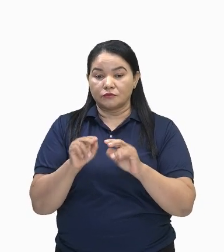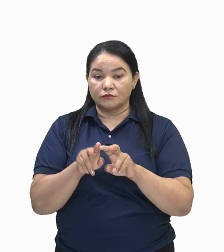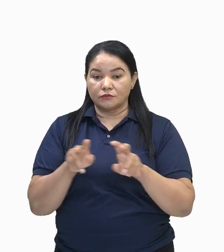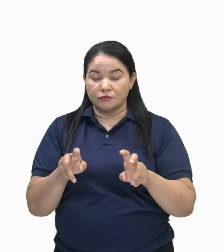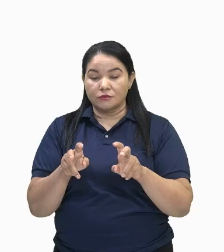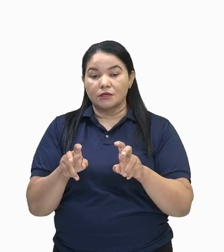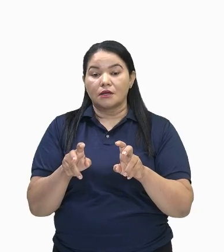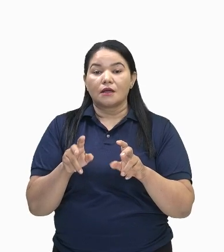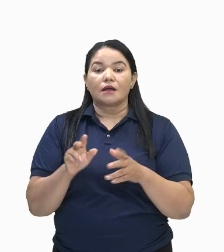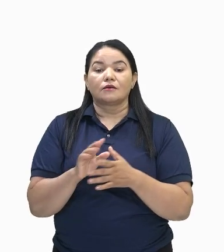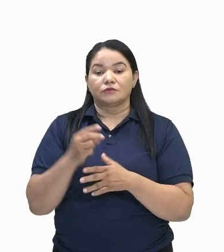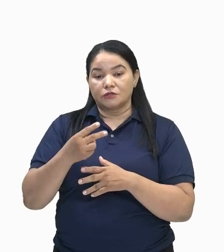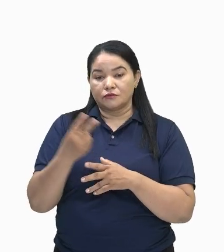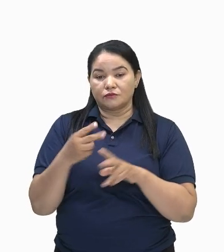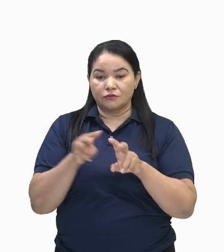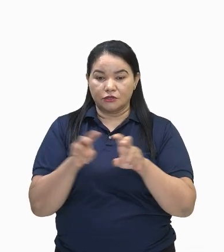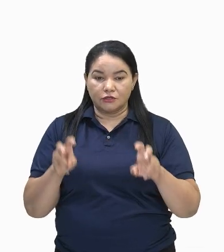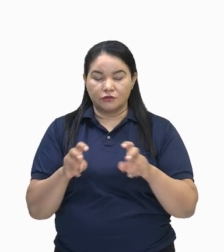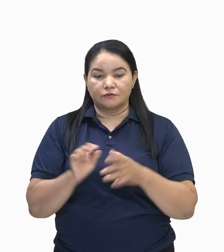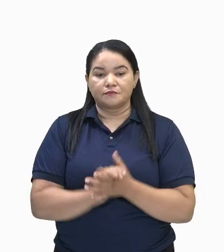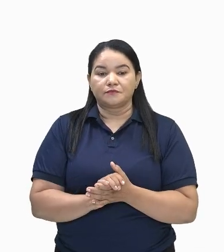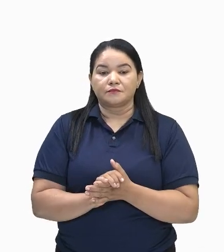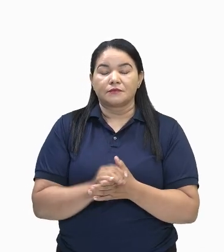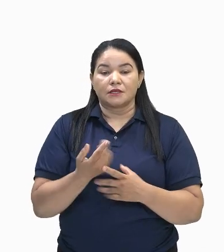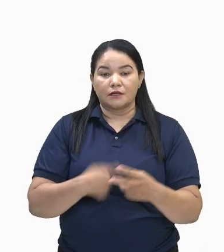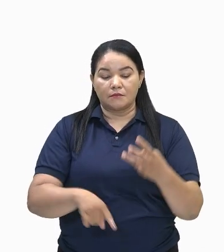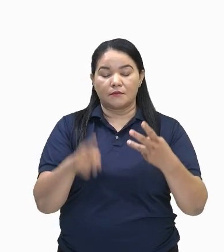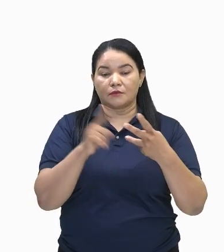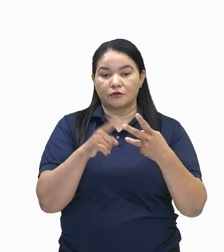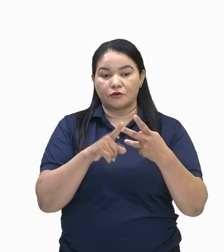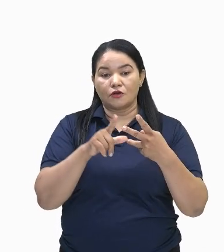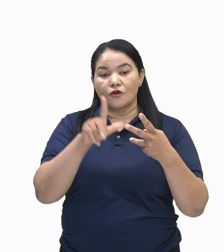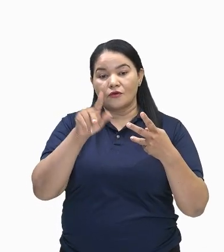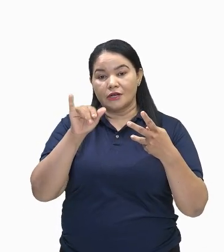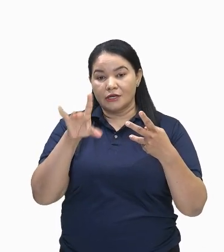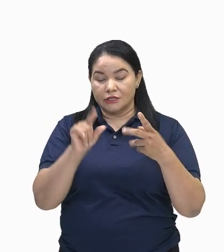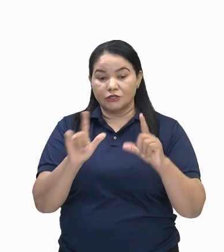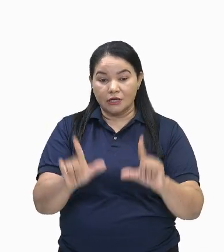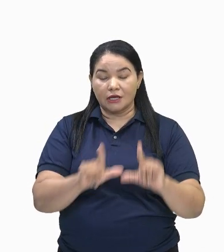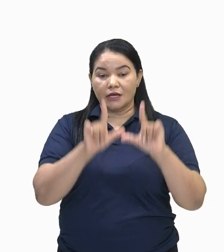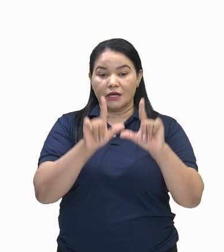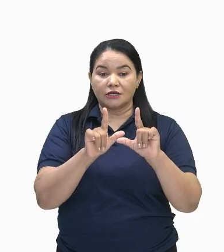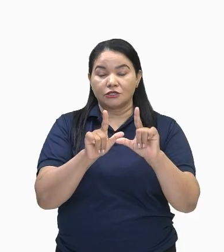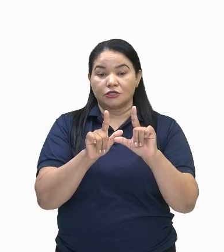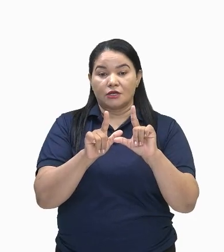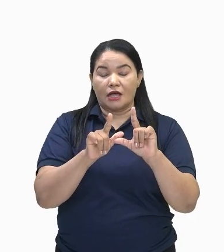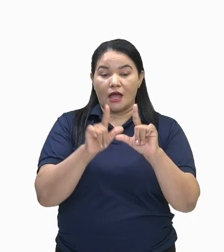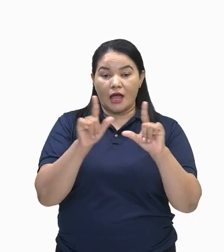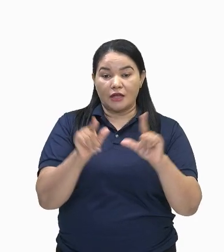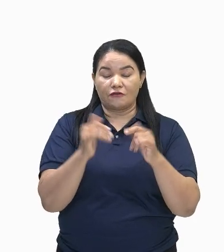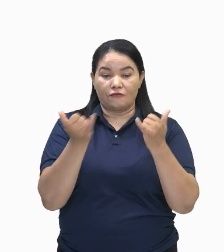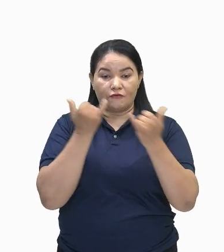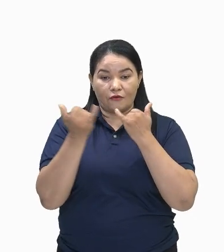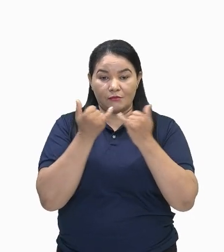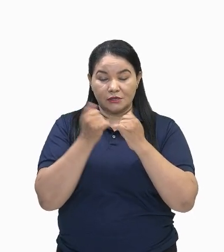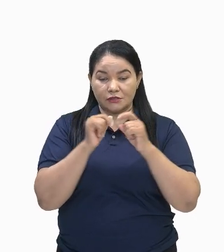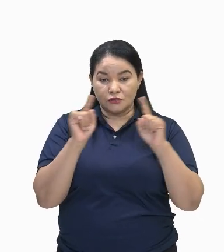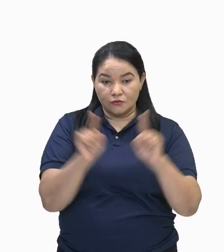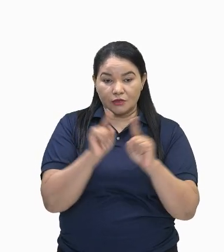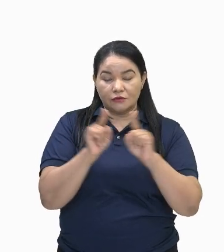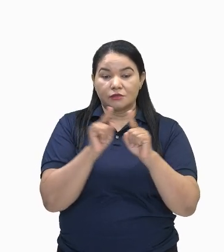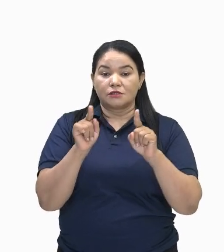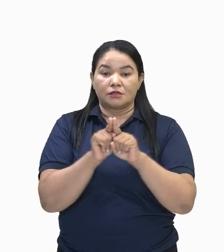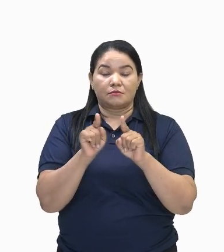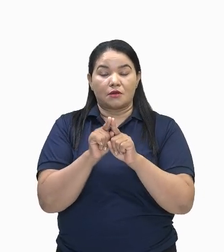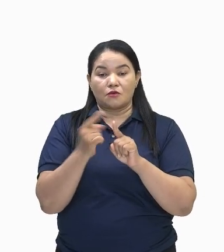subtítulo. O lead, também, que é a parte principal na linguagem jornalística, o lead corresponde aos primeiros parágrafos